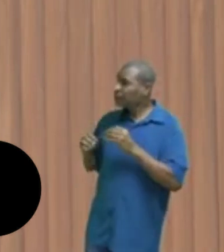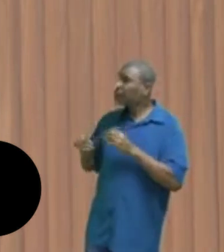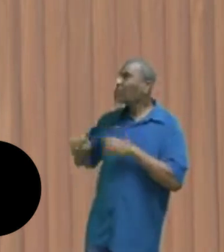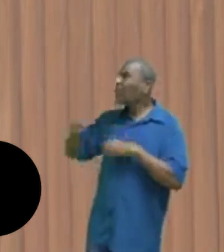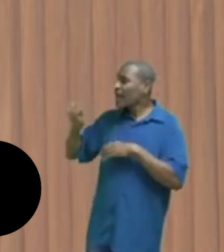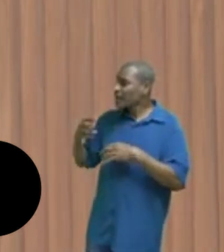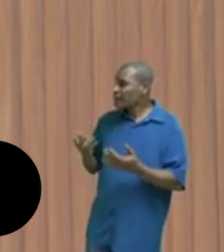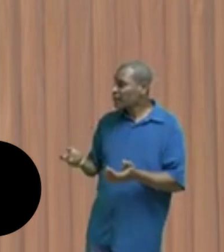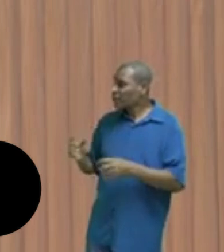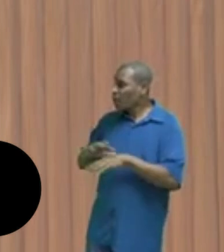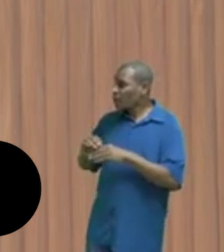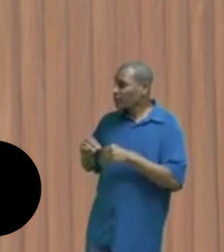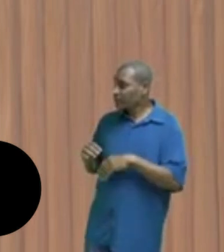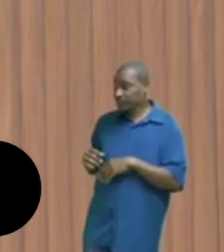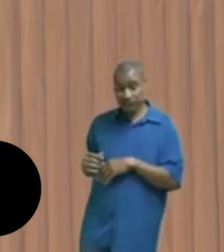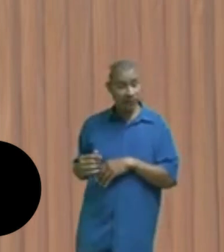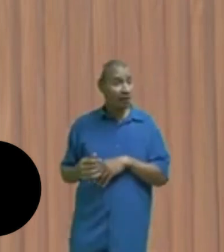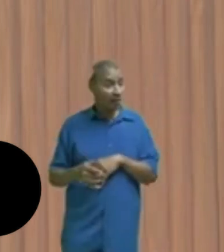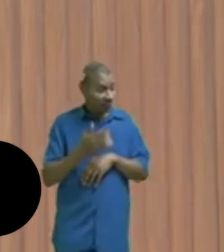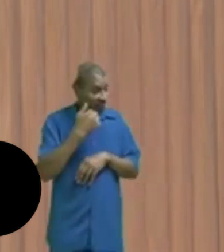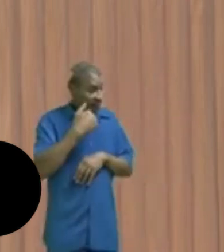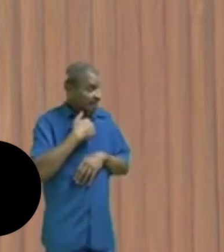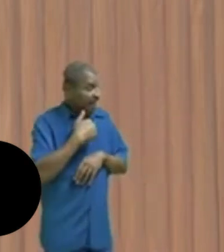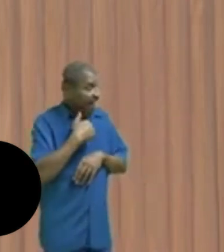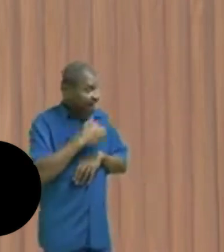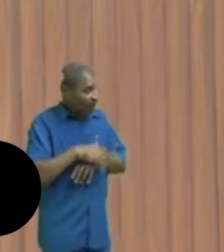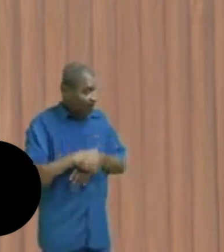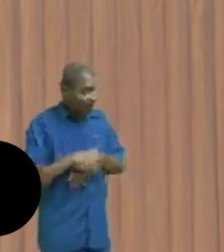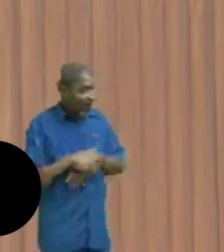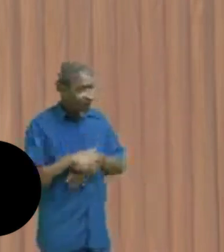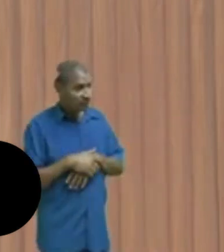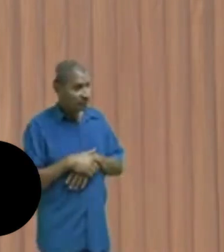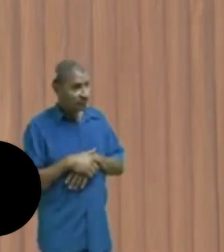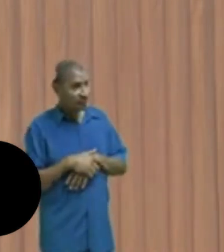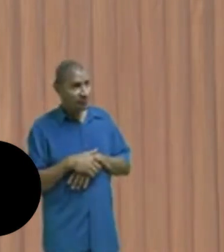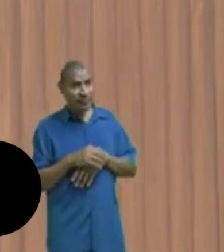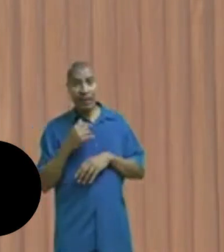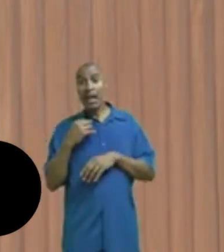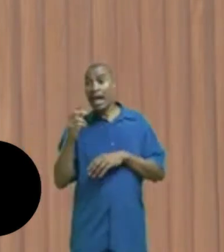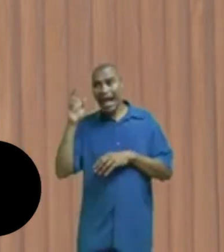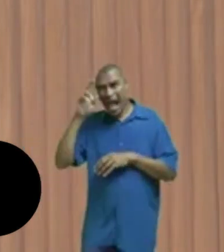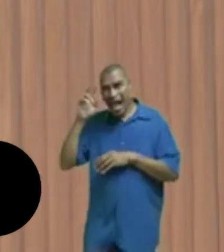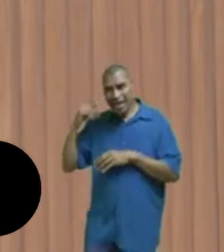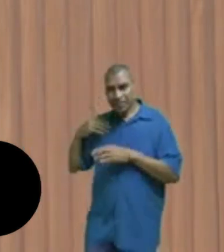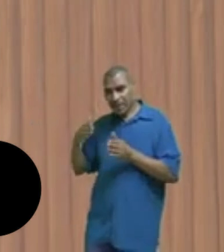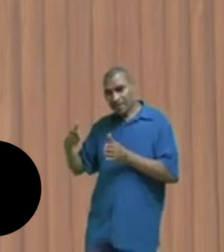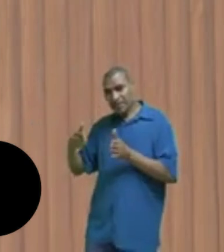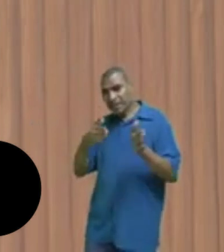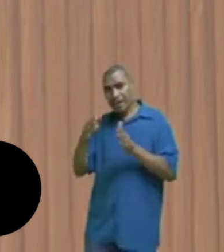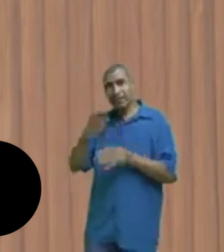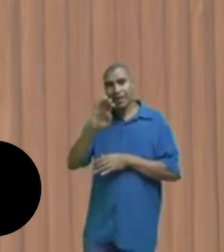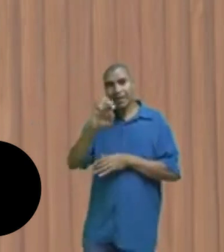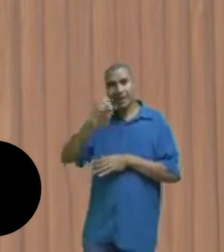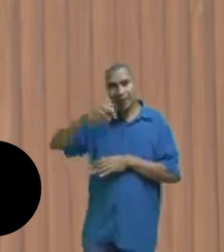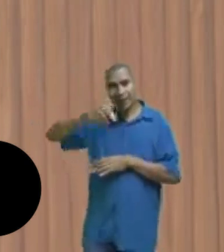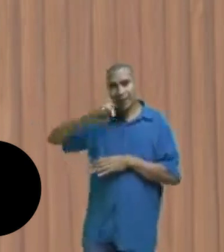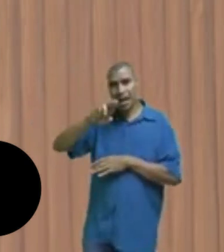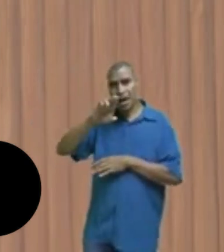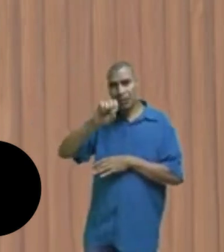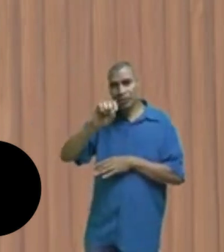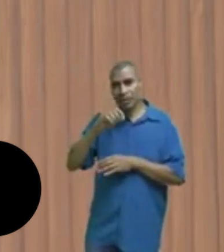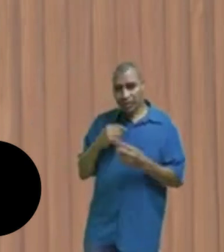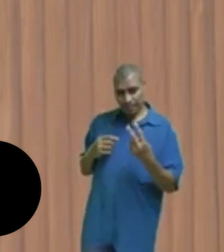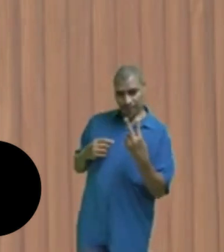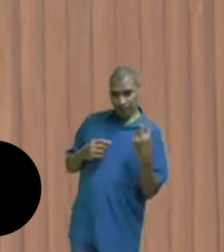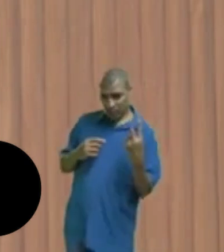é quando ele fala dos textos do Antigo Testamento no caminho de Emaús, e quando ele falava, e os discípulos iam